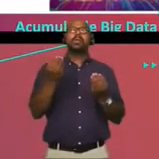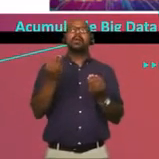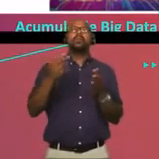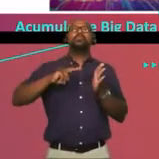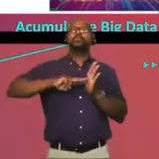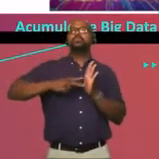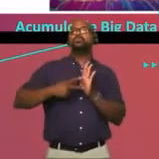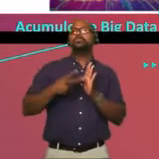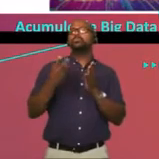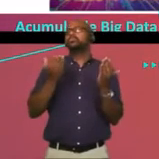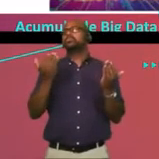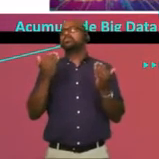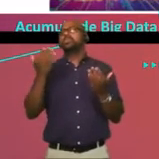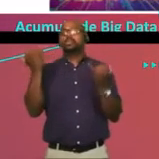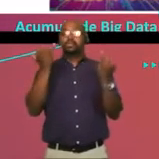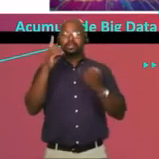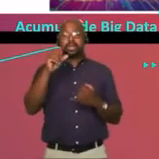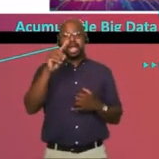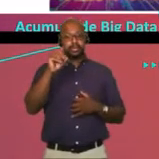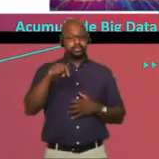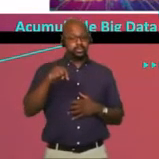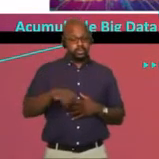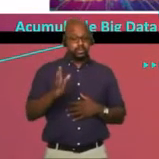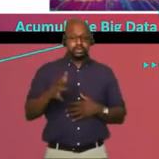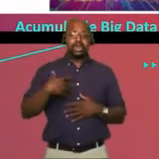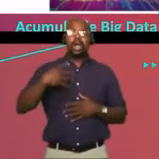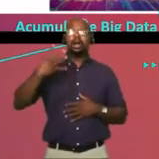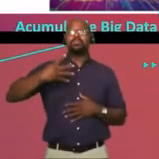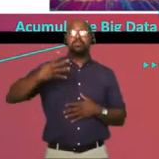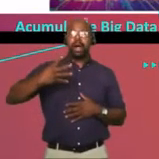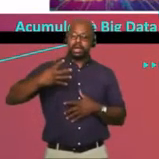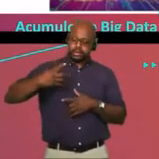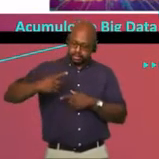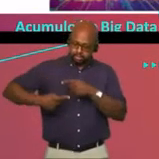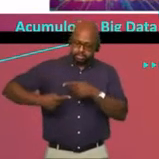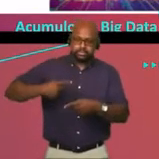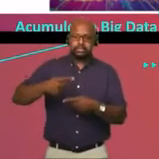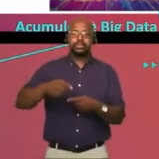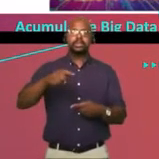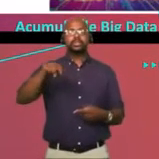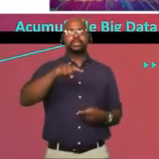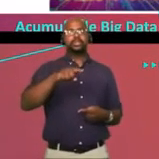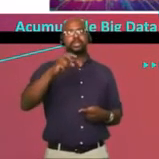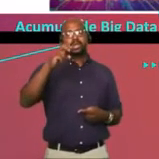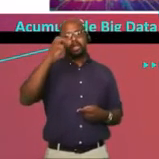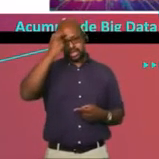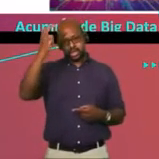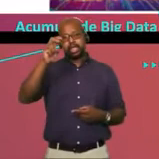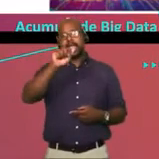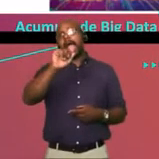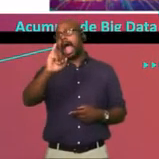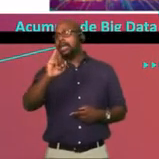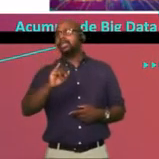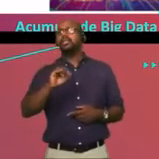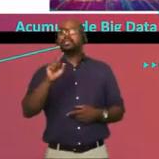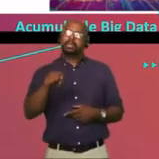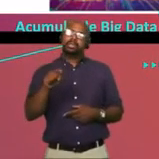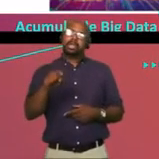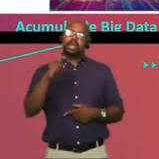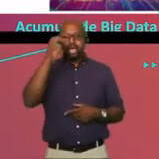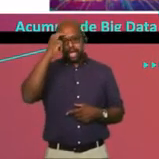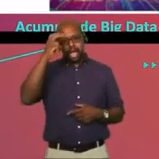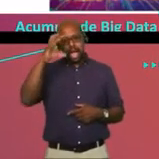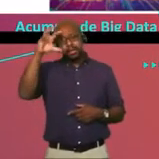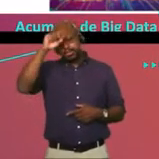de interpretar os dados hoje em dia nós já estamos na quarta geração e de inteligência artificial em que a inteligência